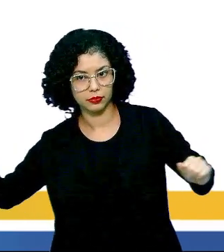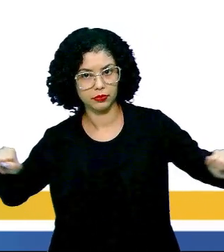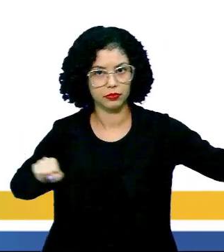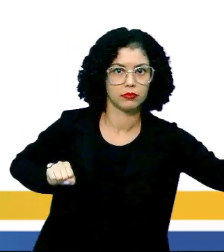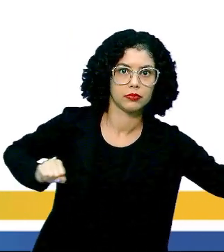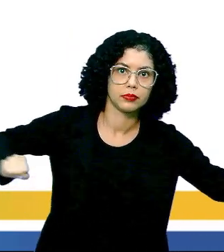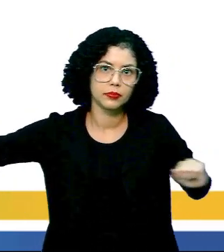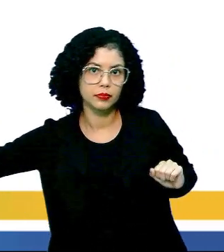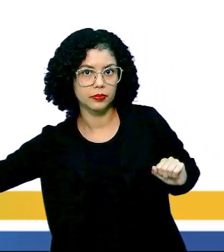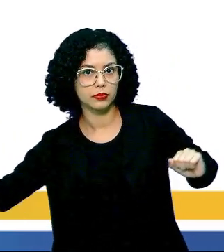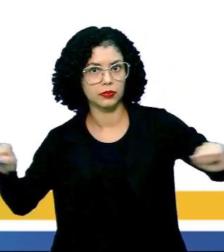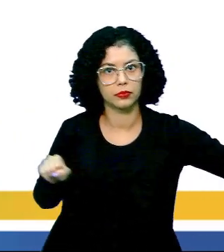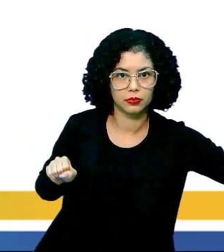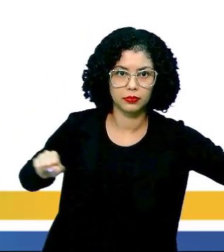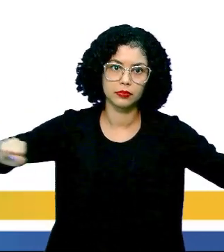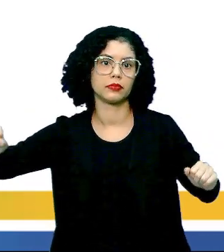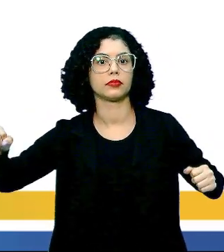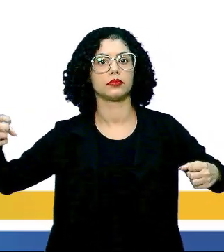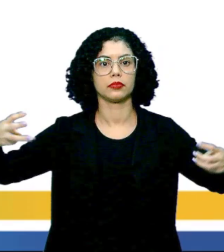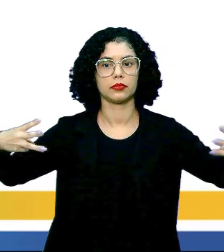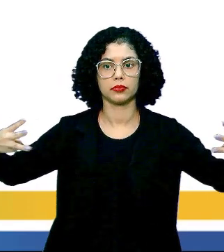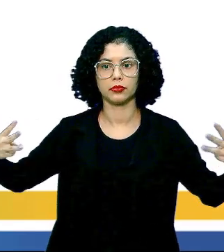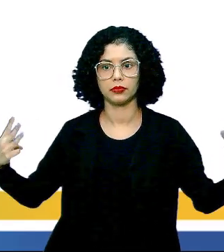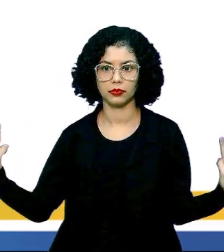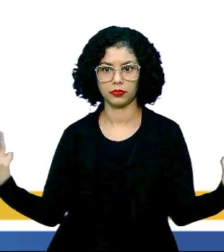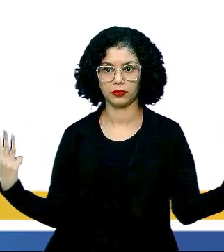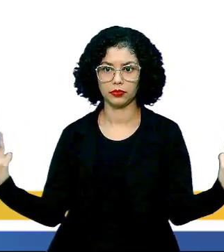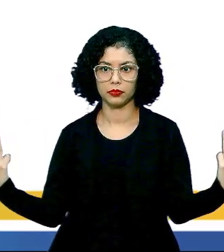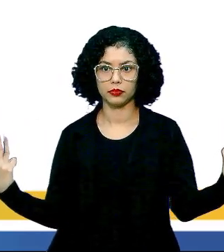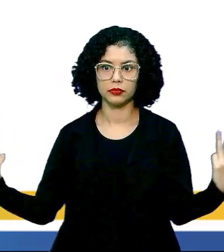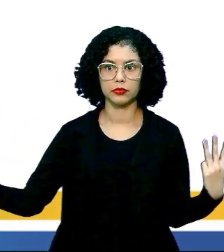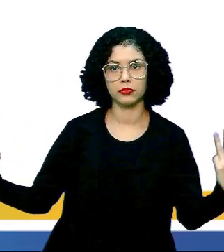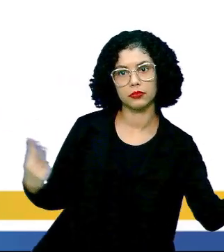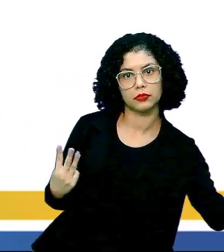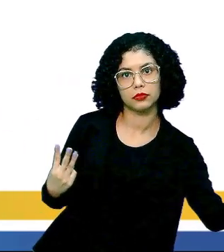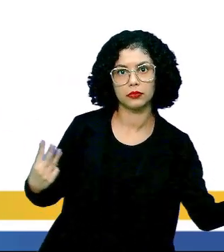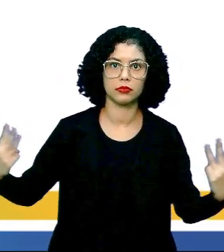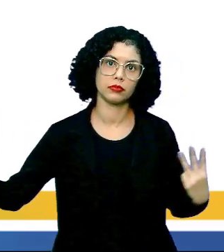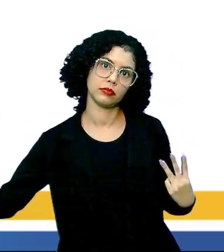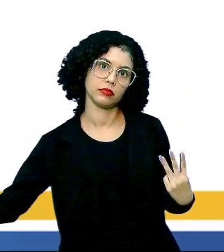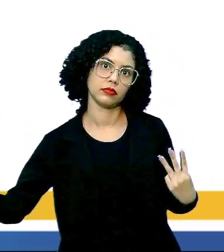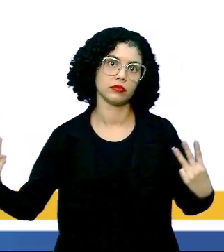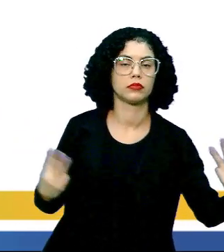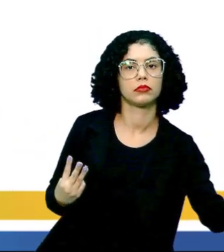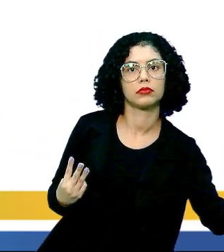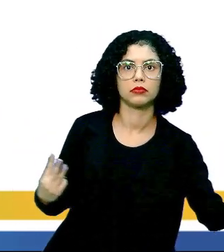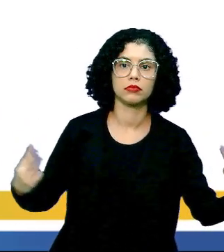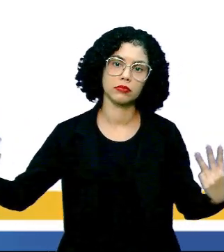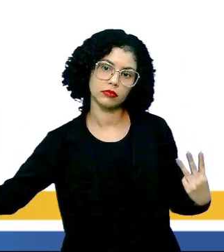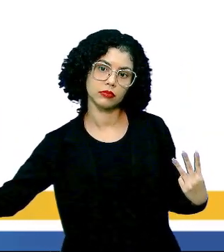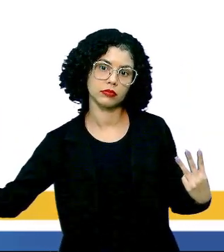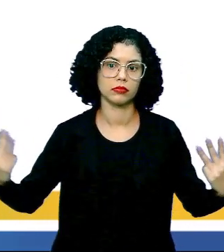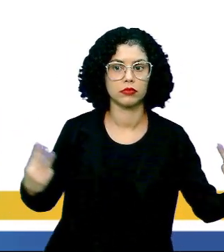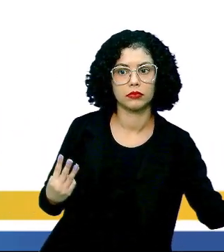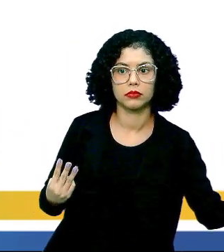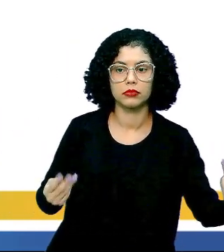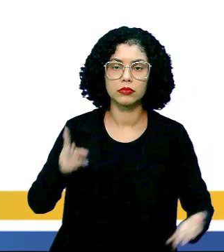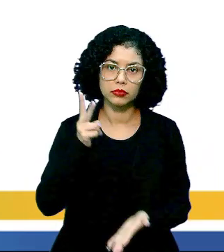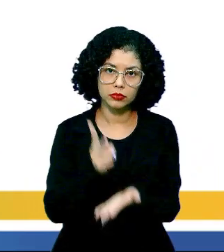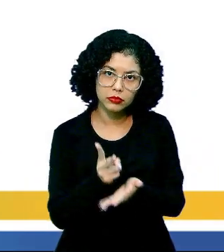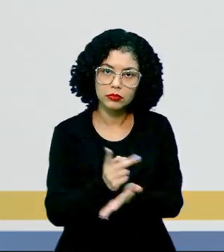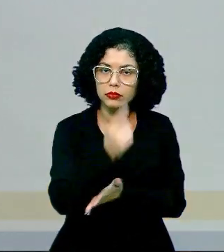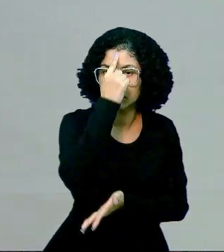guerra. Temos aí, ó, 3 pessoas de cada lado e elas estão puxando uma corda. Então